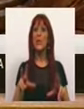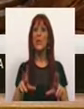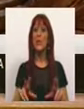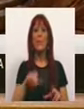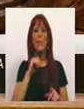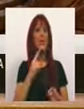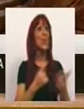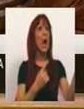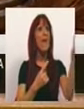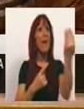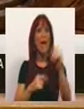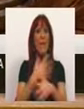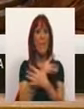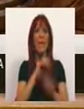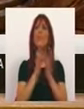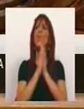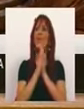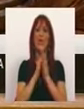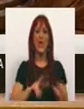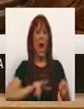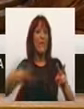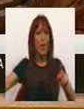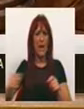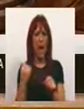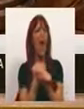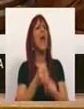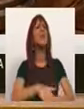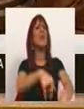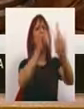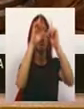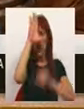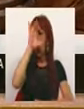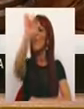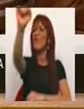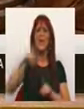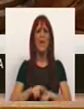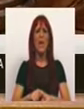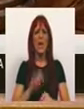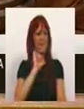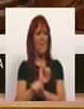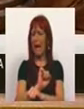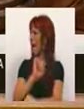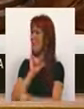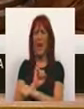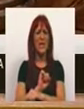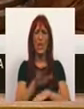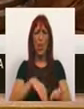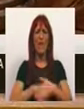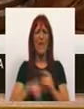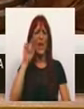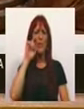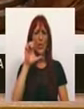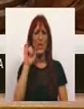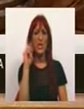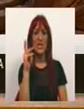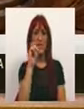não perdeu por favor informe é tua em governo em não cativa em não faço uma proteção